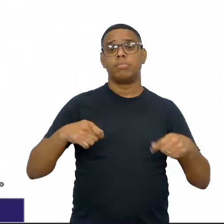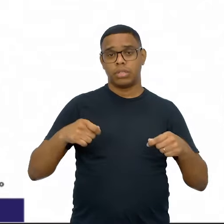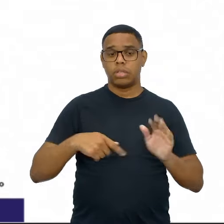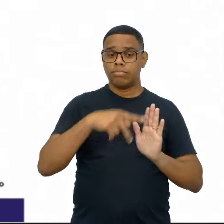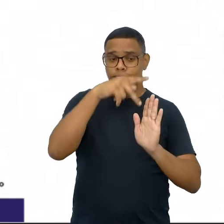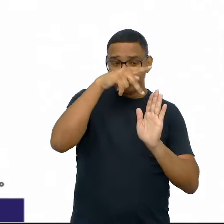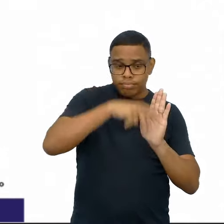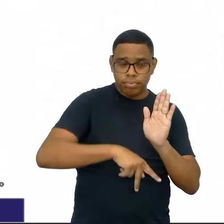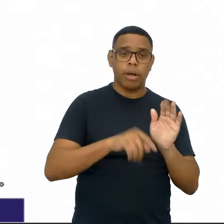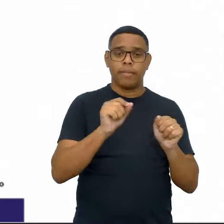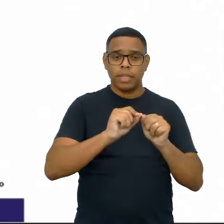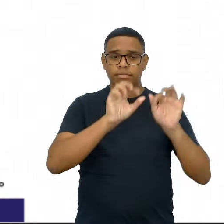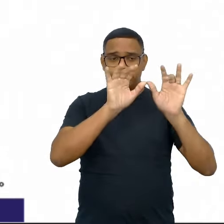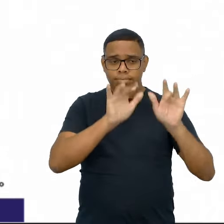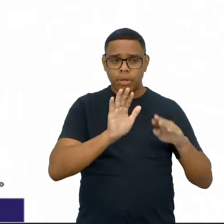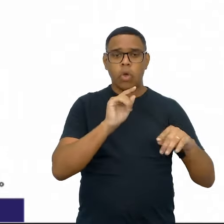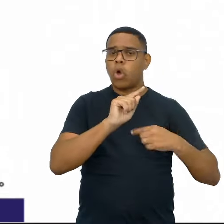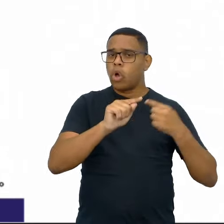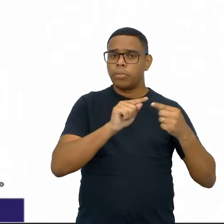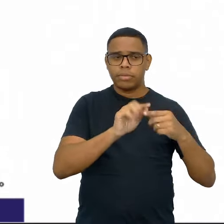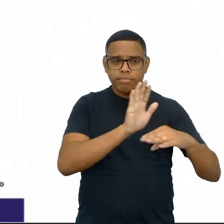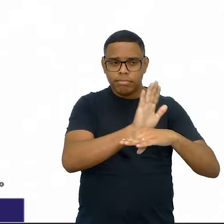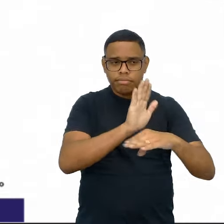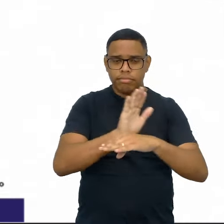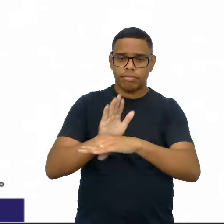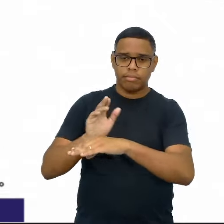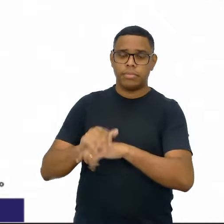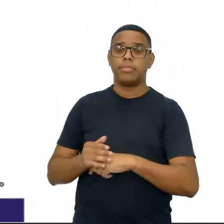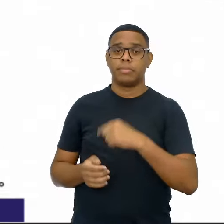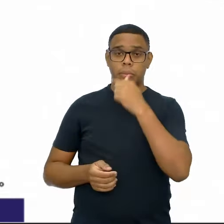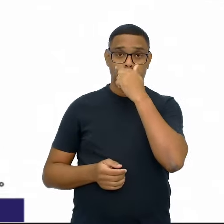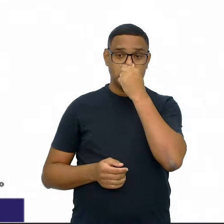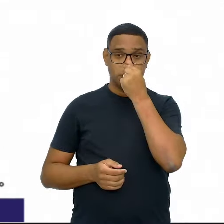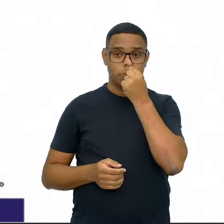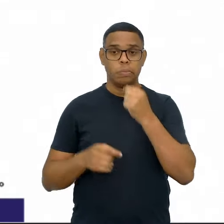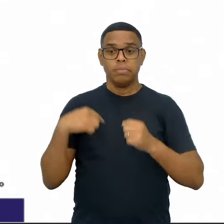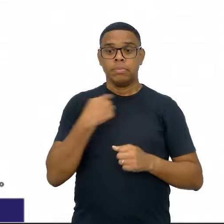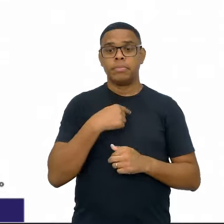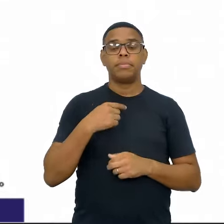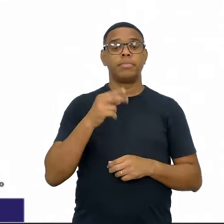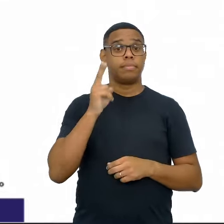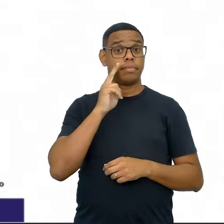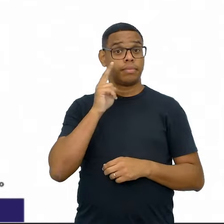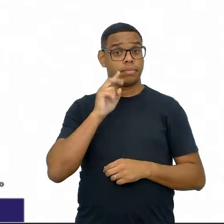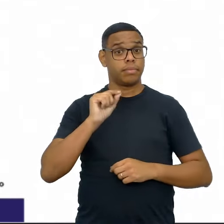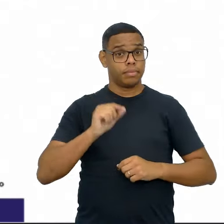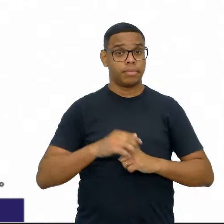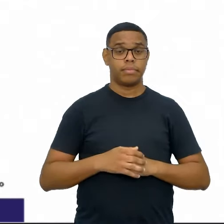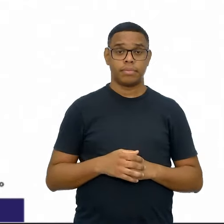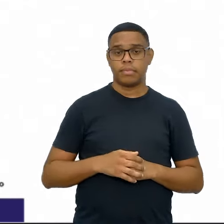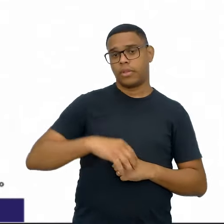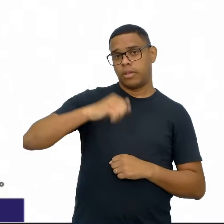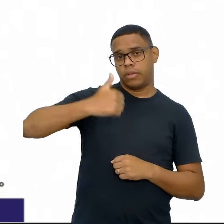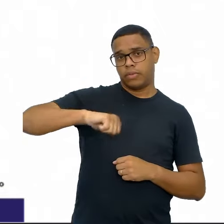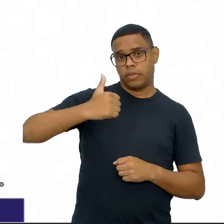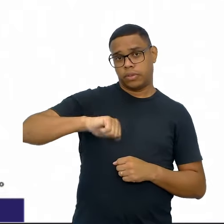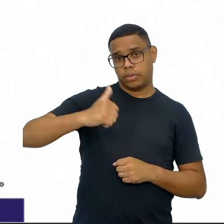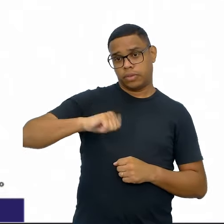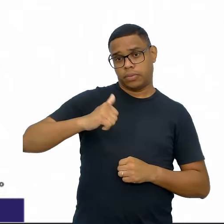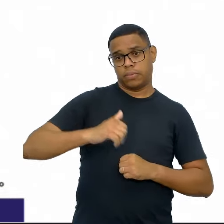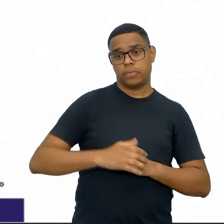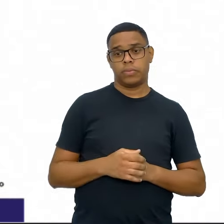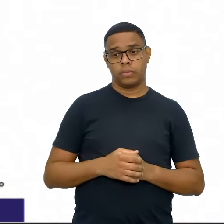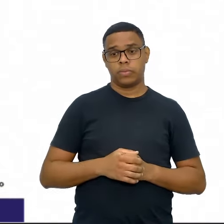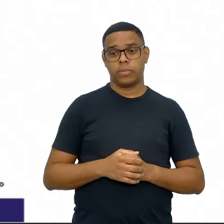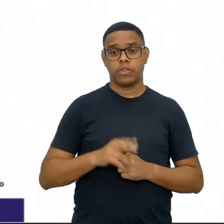esses resultados para poder pensar nessas ações, né, e aí nós vamos, então, retomar a avaliação,